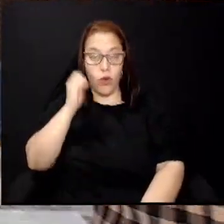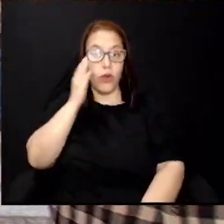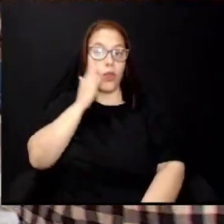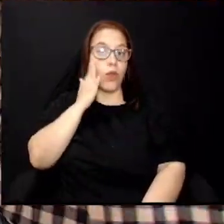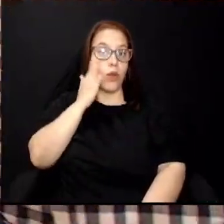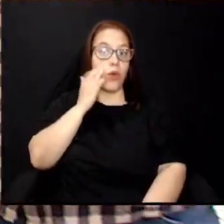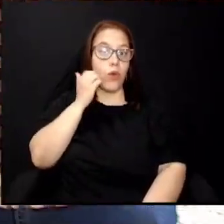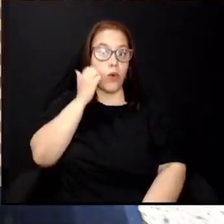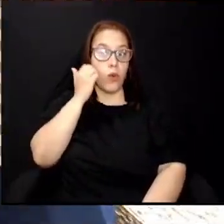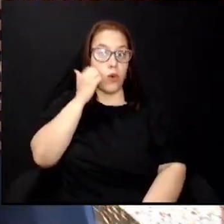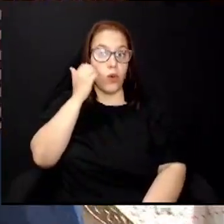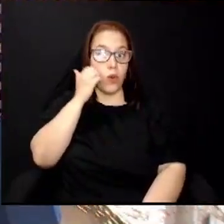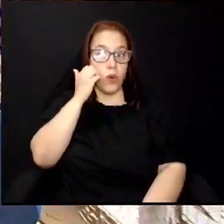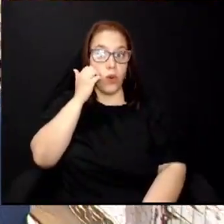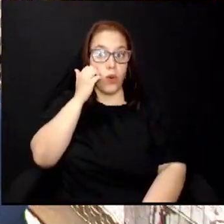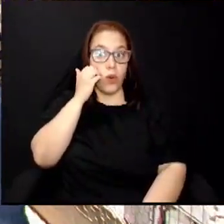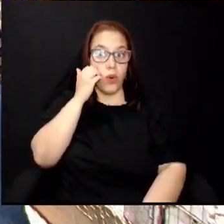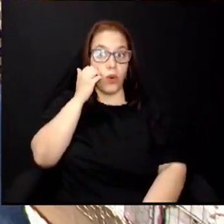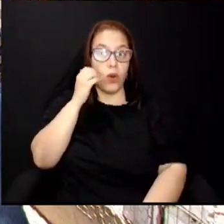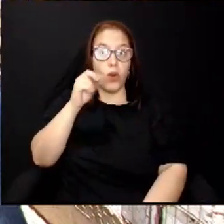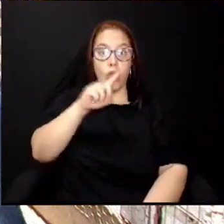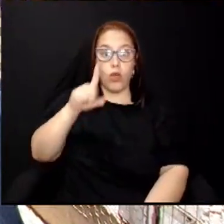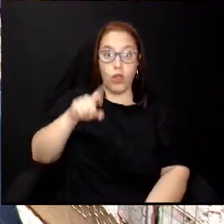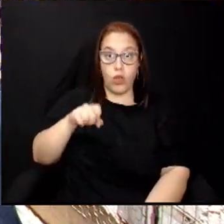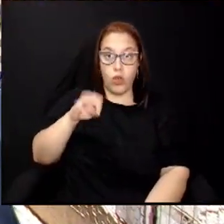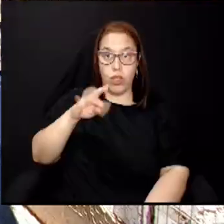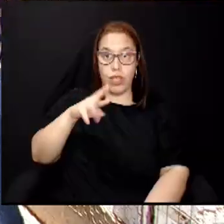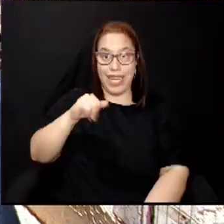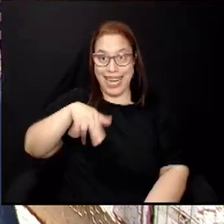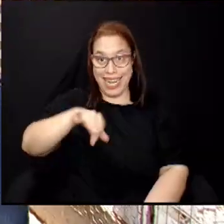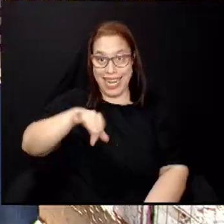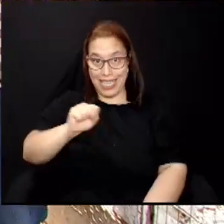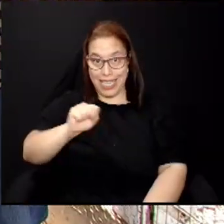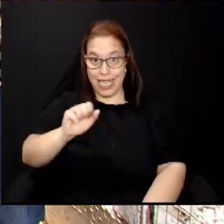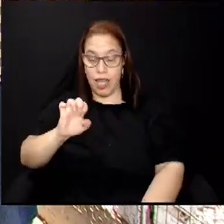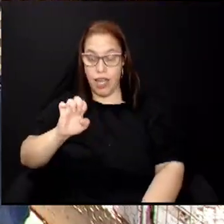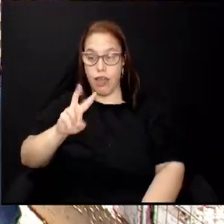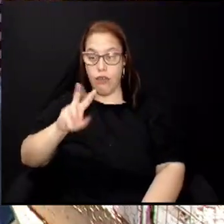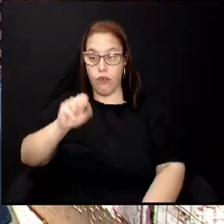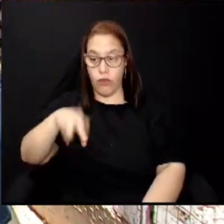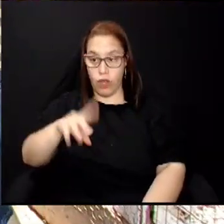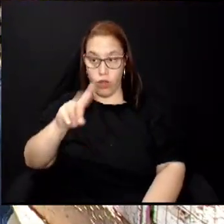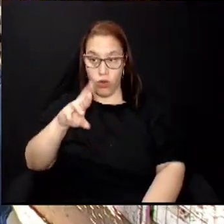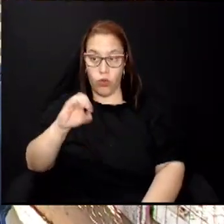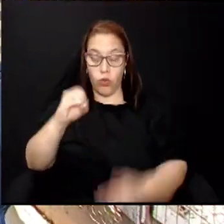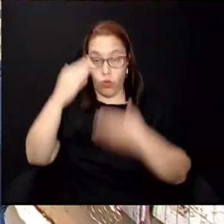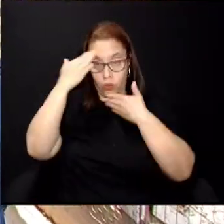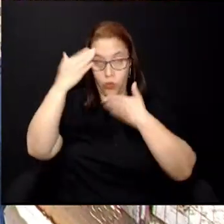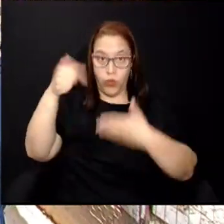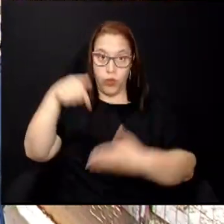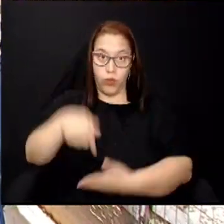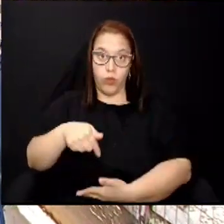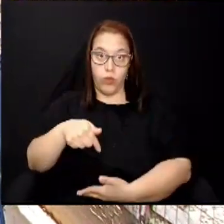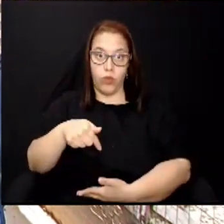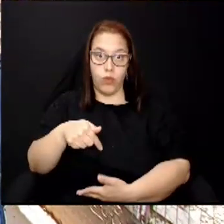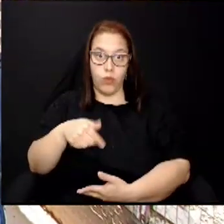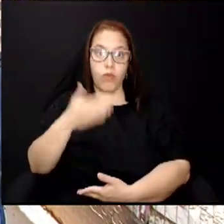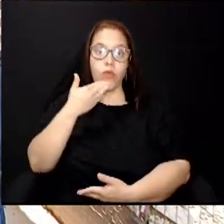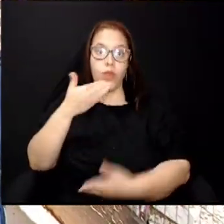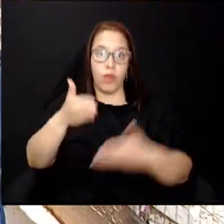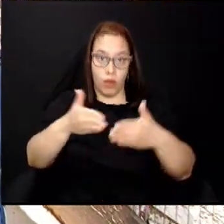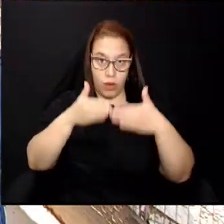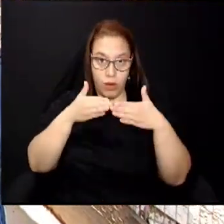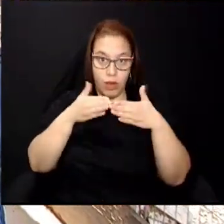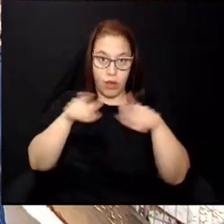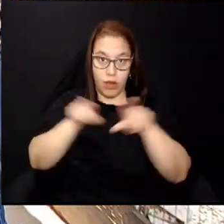com o zootecnista José Evandro. Evandro, muito obrigada por nos receber aqui, e eu vou pedir licença também, agradecer,